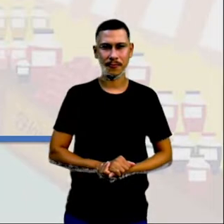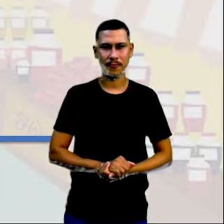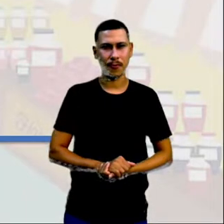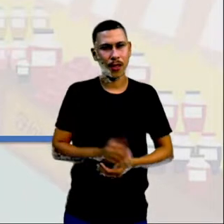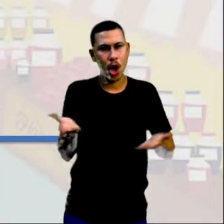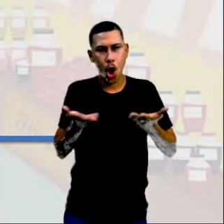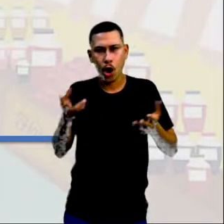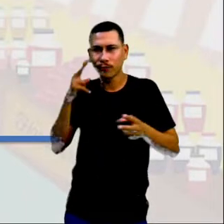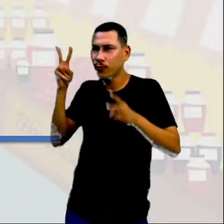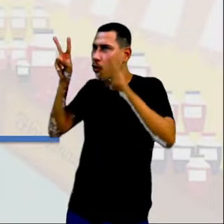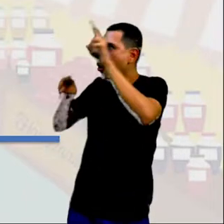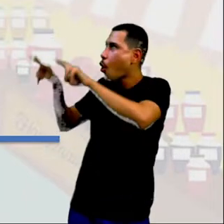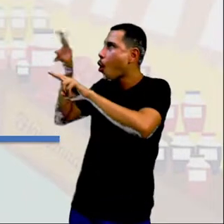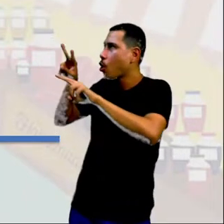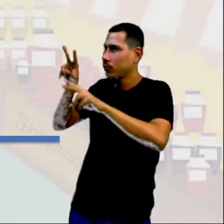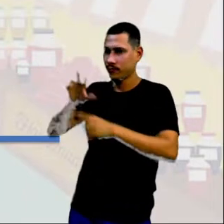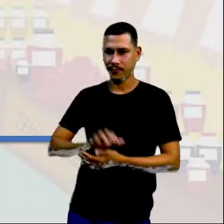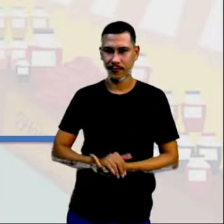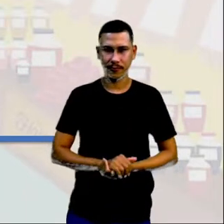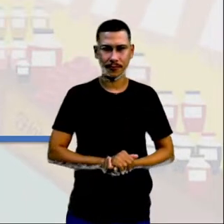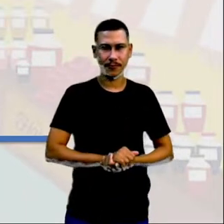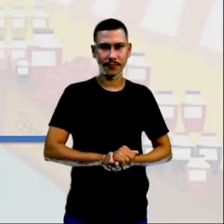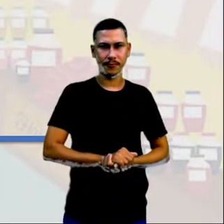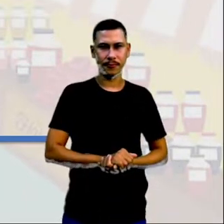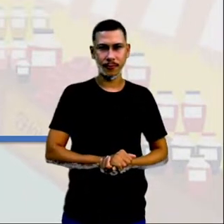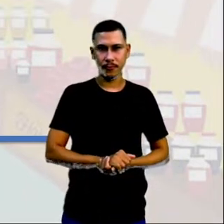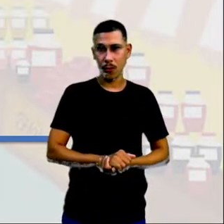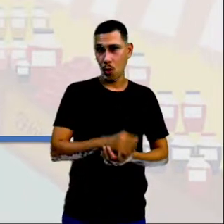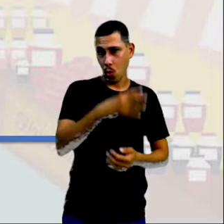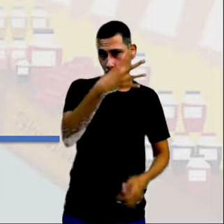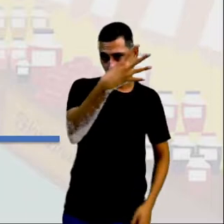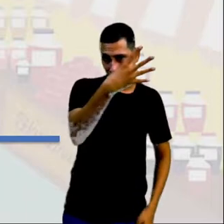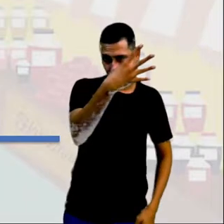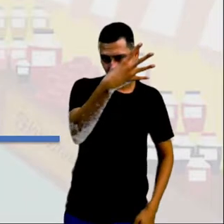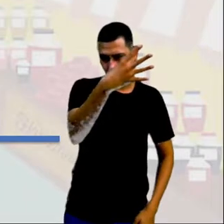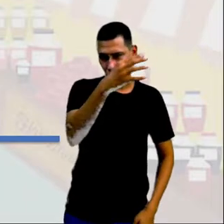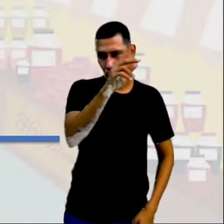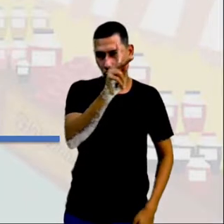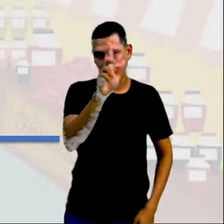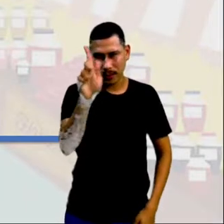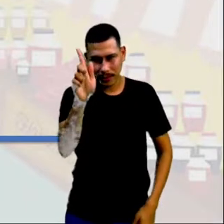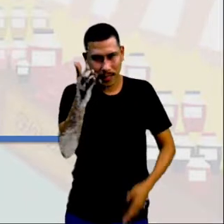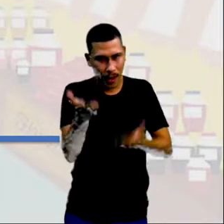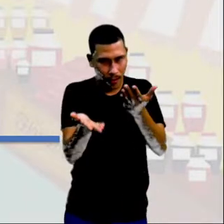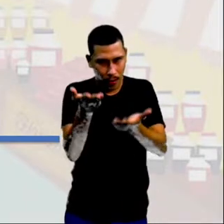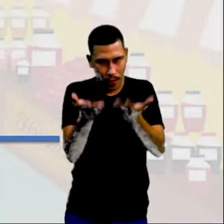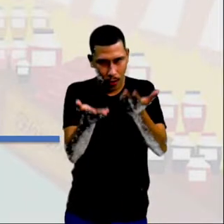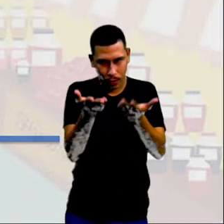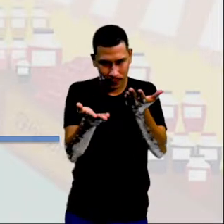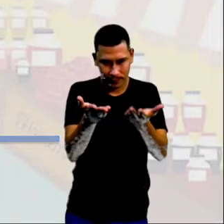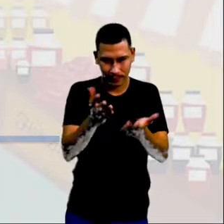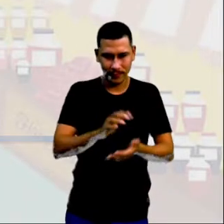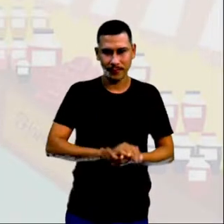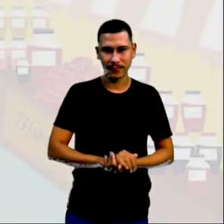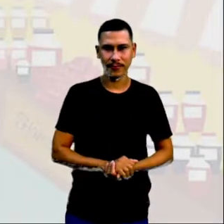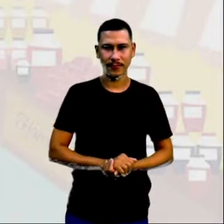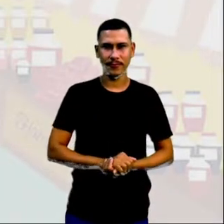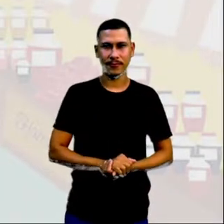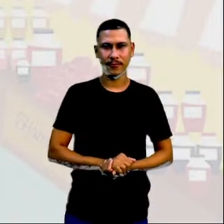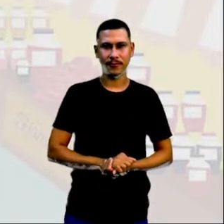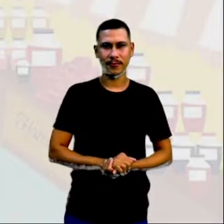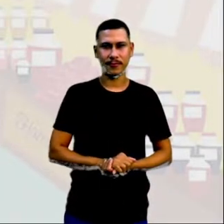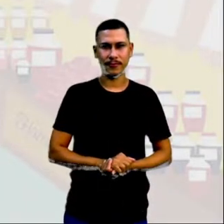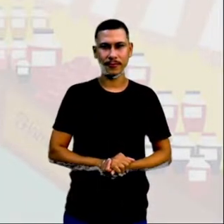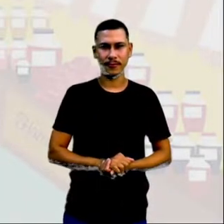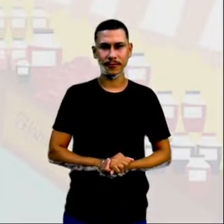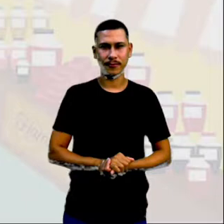o bloco do 4. Pois é, 4 quilos aqui, vamos colocar em um dos lados da nossa balança.